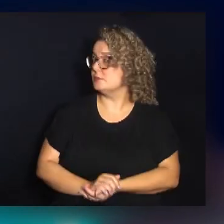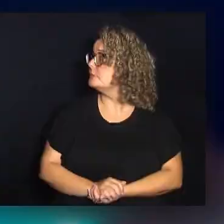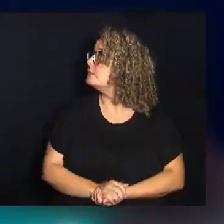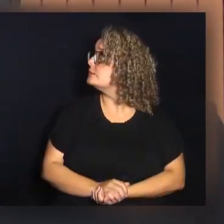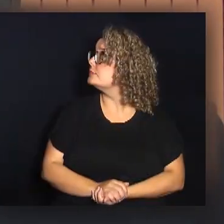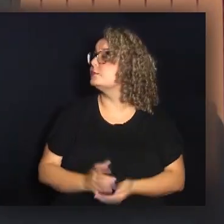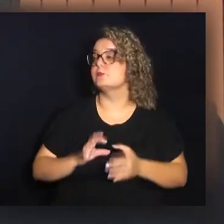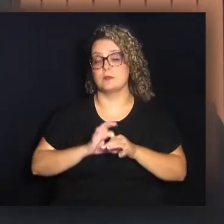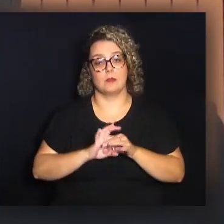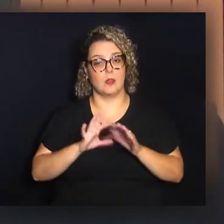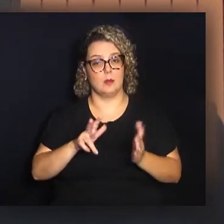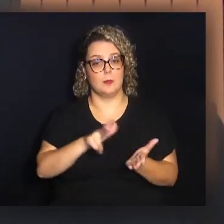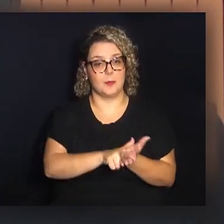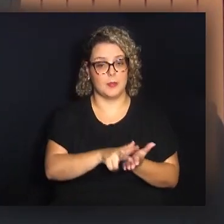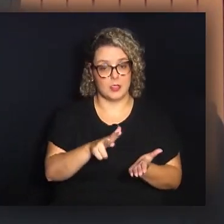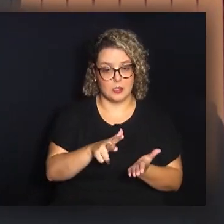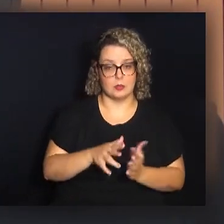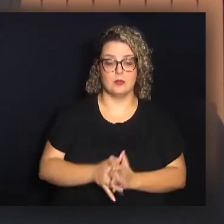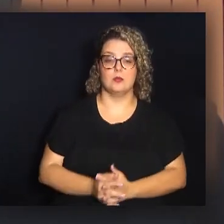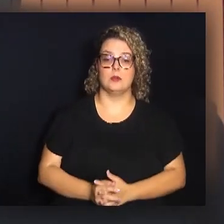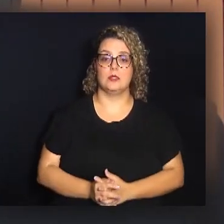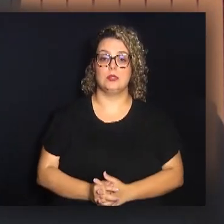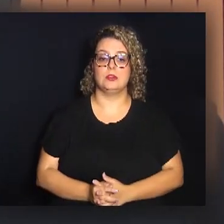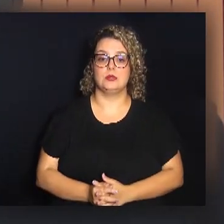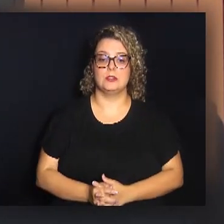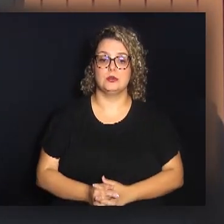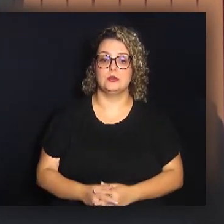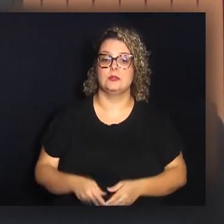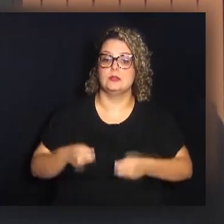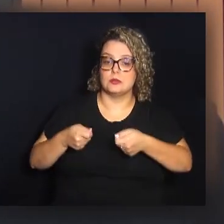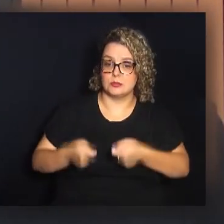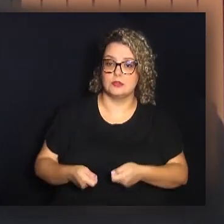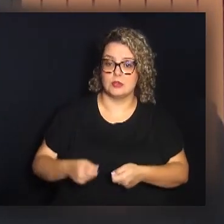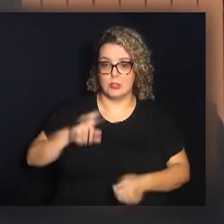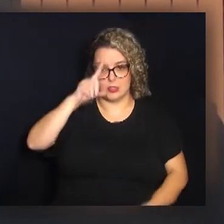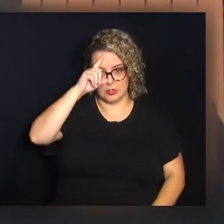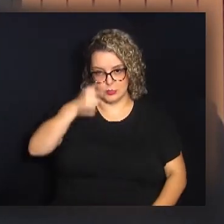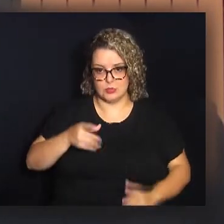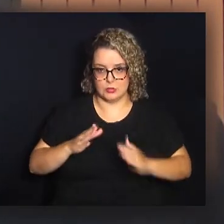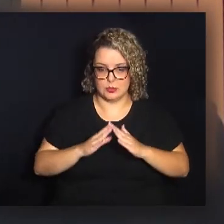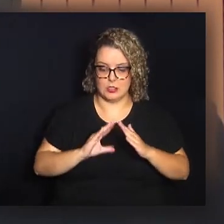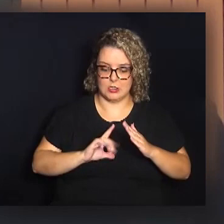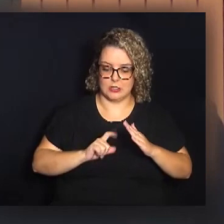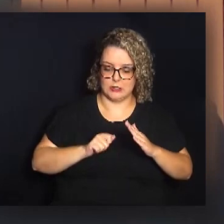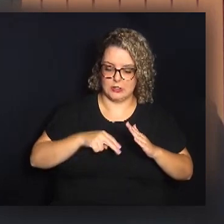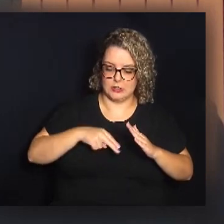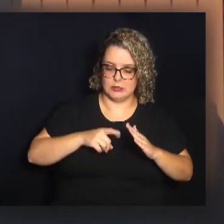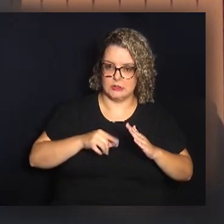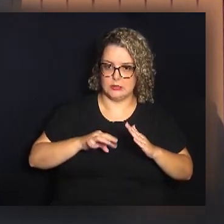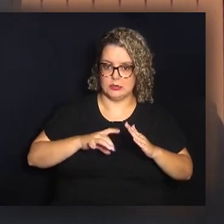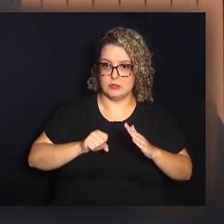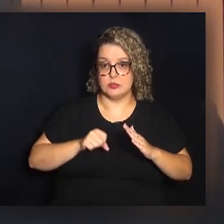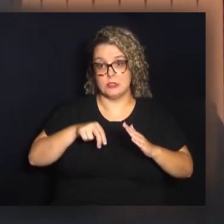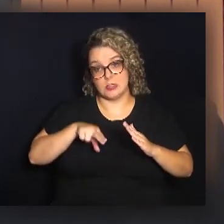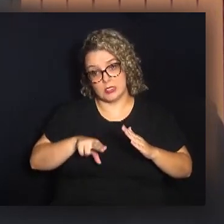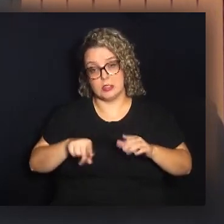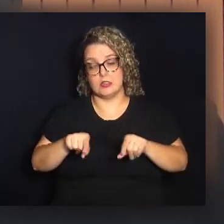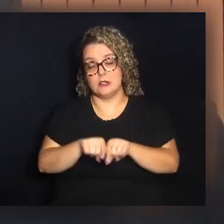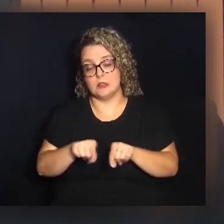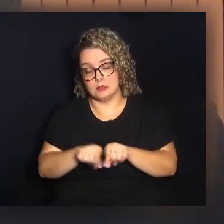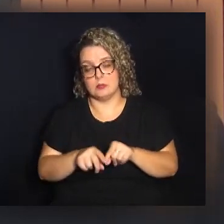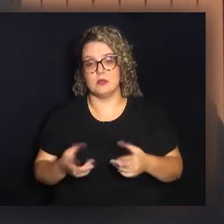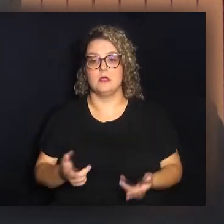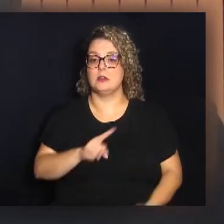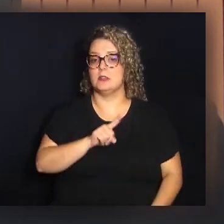debatido. Que permitisse a regularização que busca garantir aos proprietários de imóveis clandestinos e ou